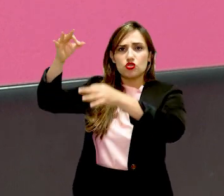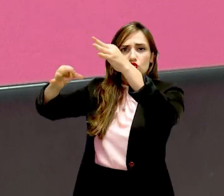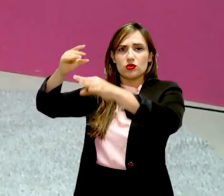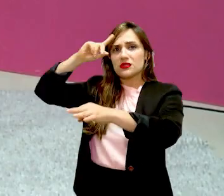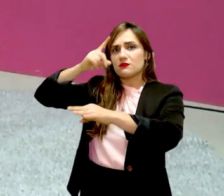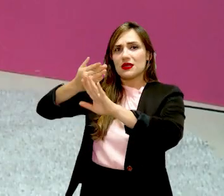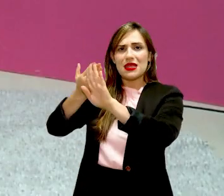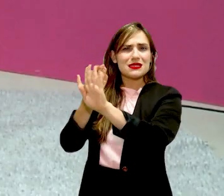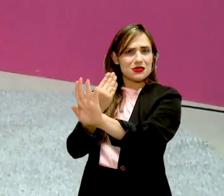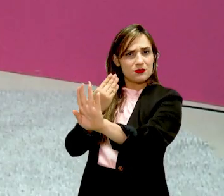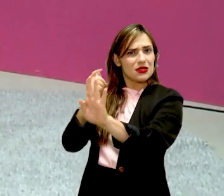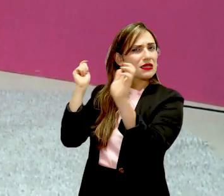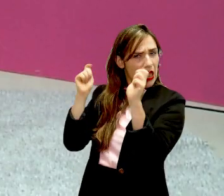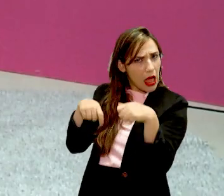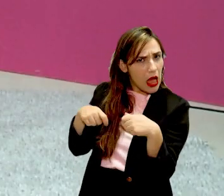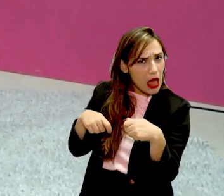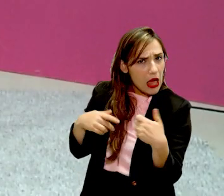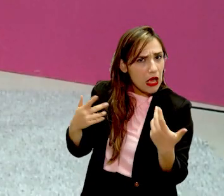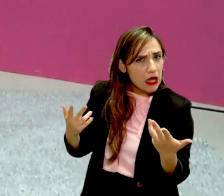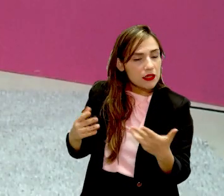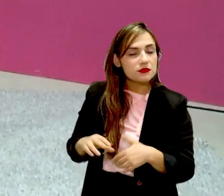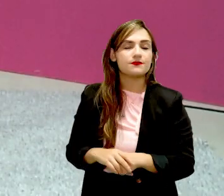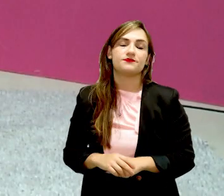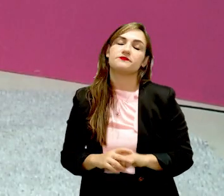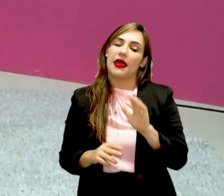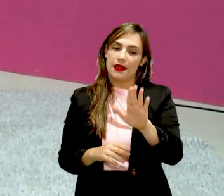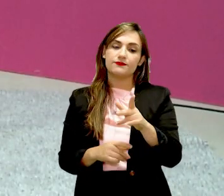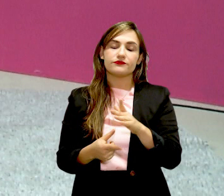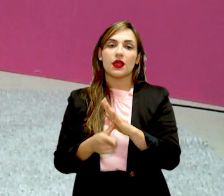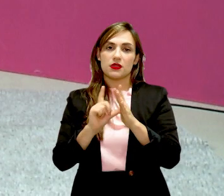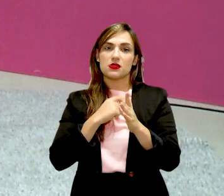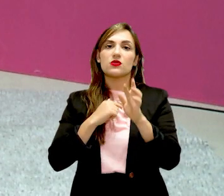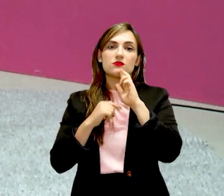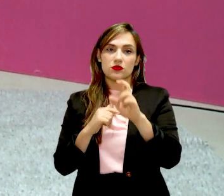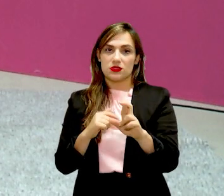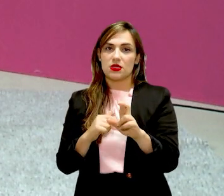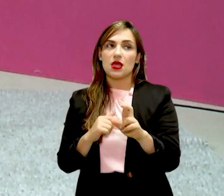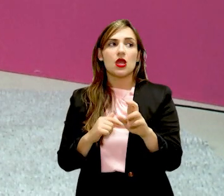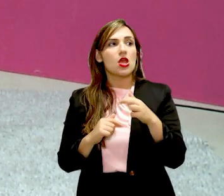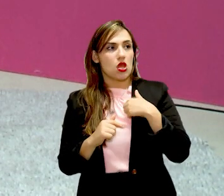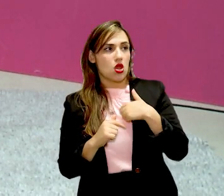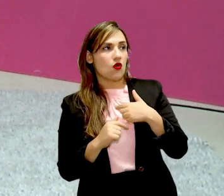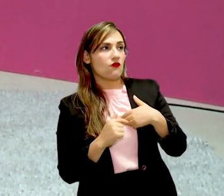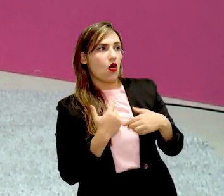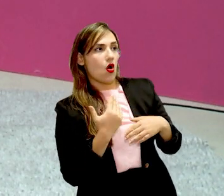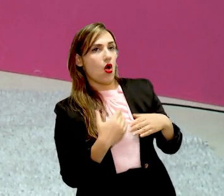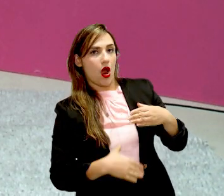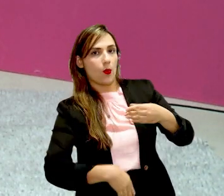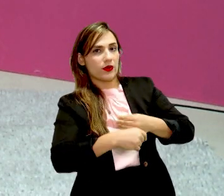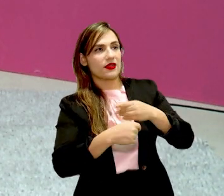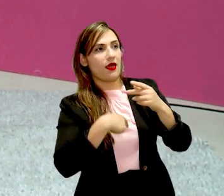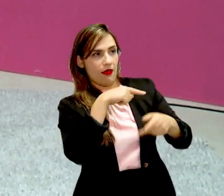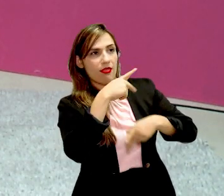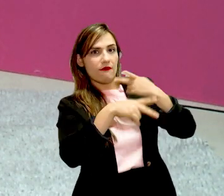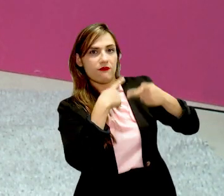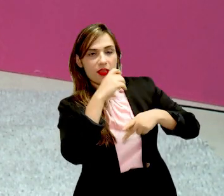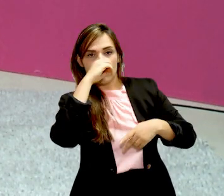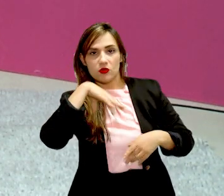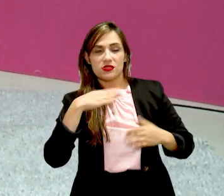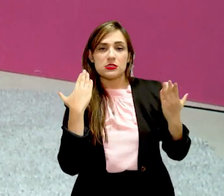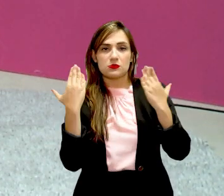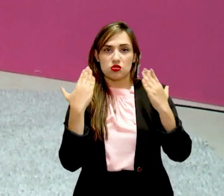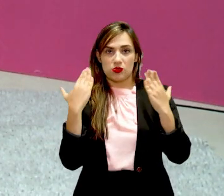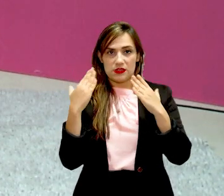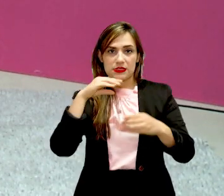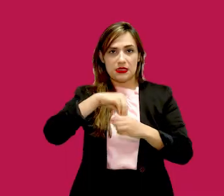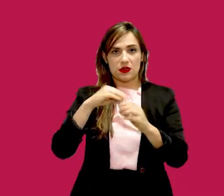por exemplo? Antes de eu responder isso, Lívia, eu vou complementar o que a doutora Jaqueline comentou a respeito da violência psicológica e o quanto ela é difícil